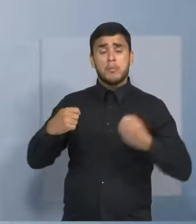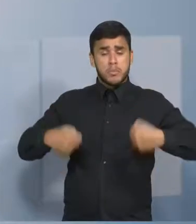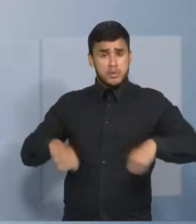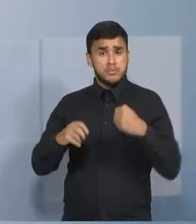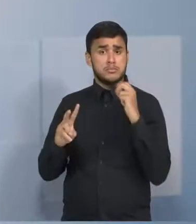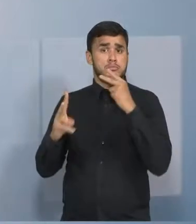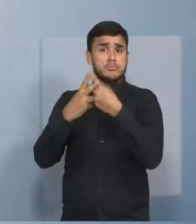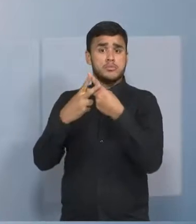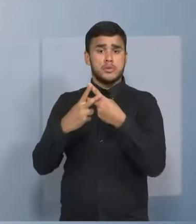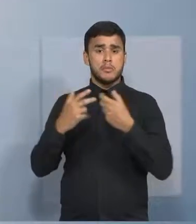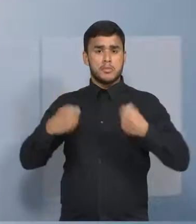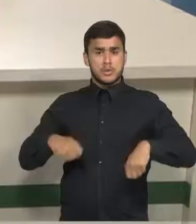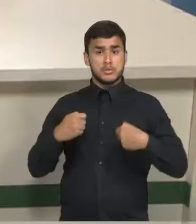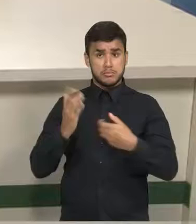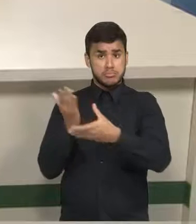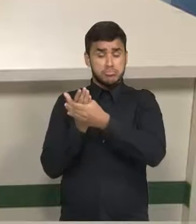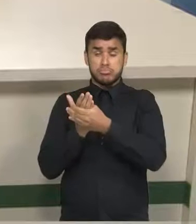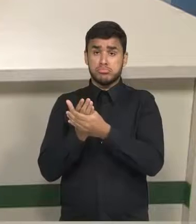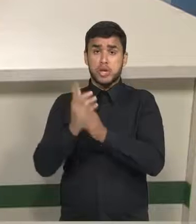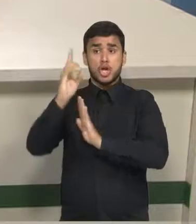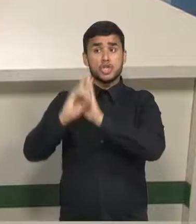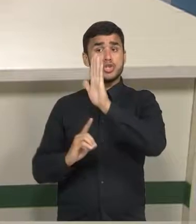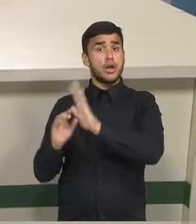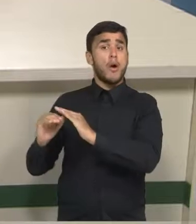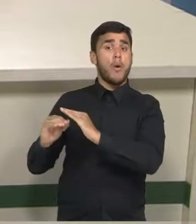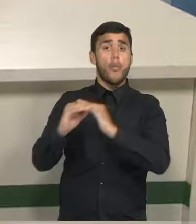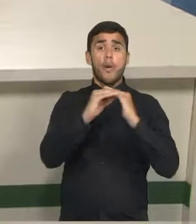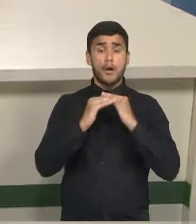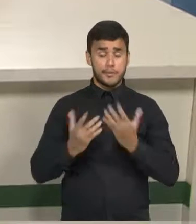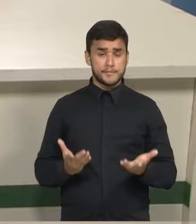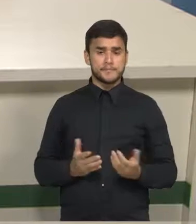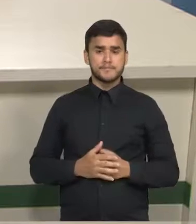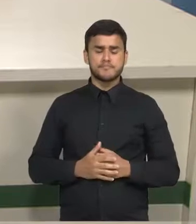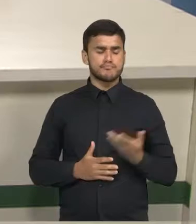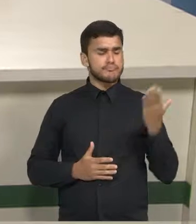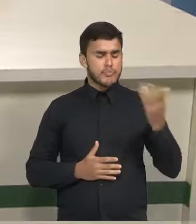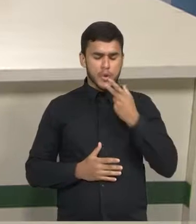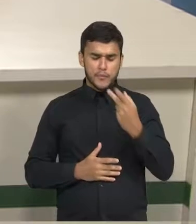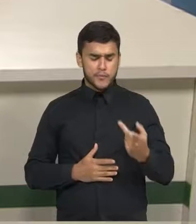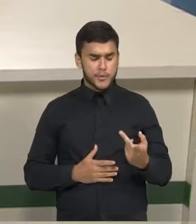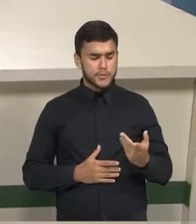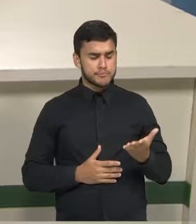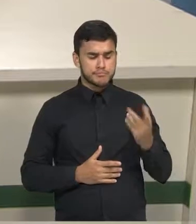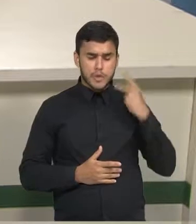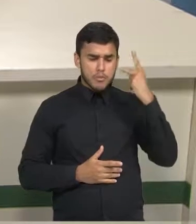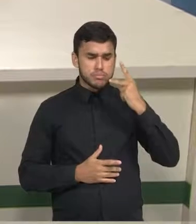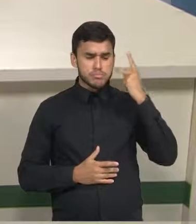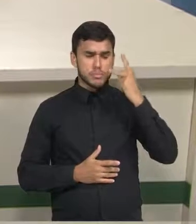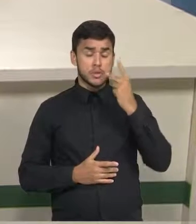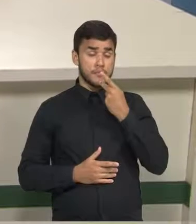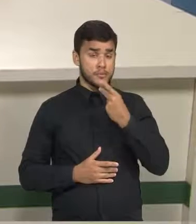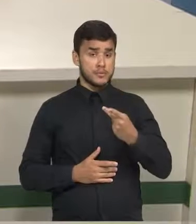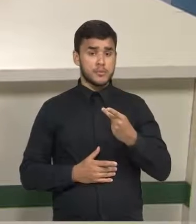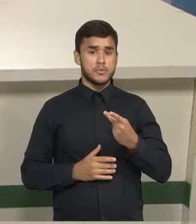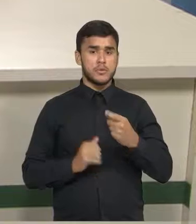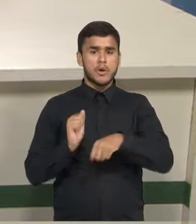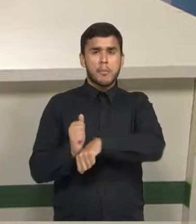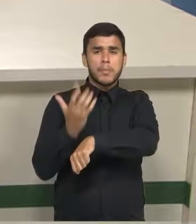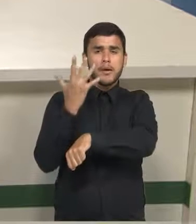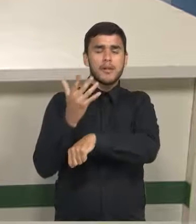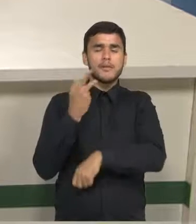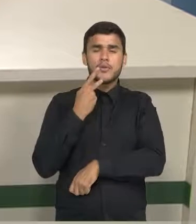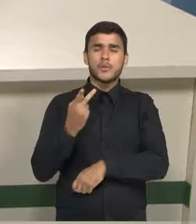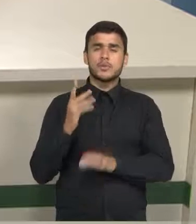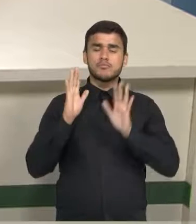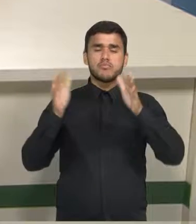disse aqui, Luiz, desse Dodge. assunto que você está falando, a procuradora Raquel Dodge, também discursou durante o evento